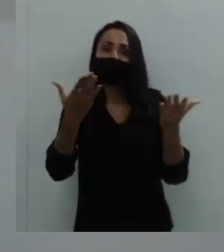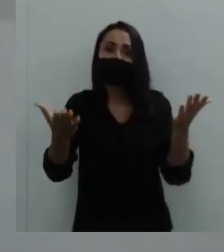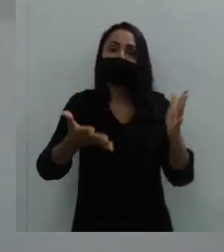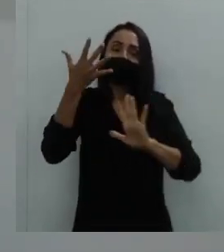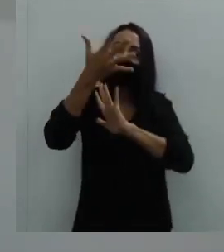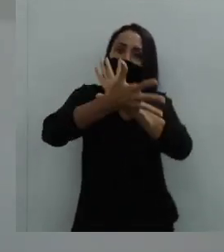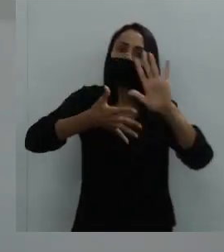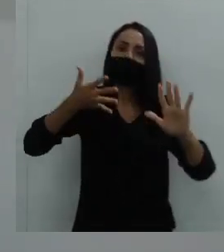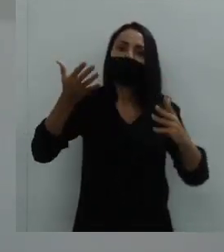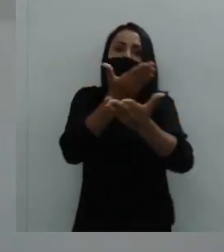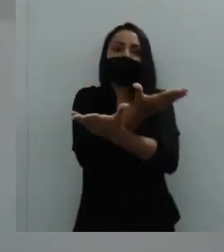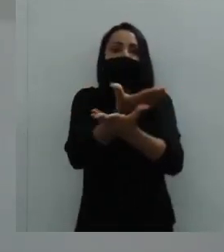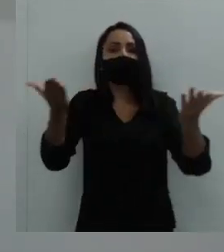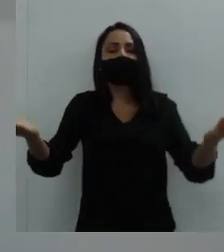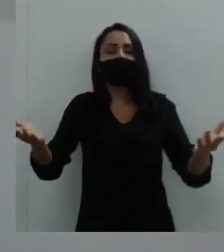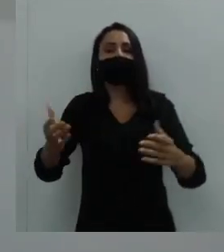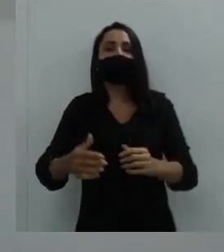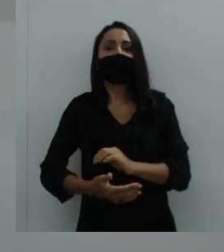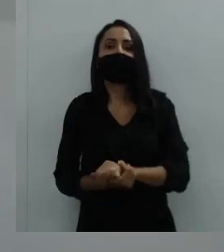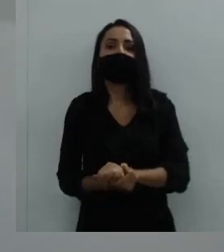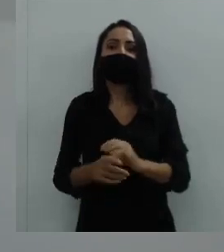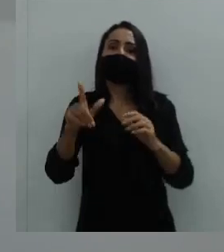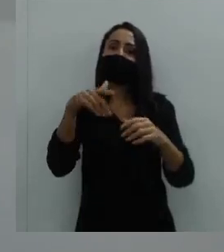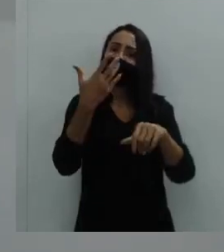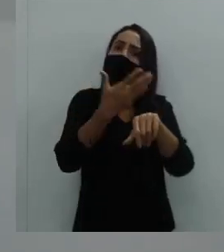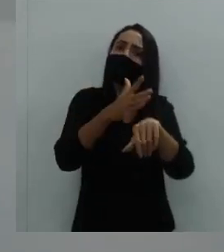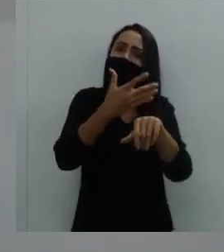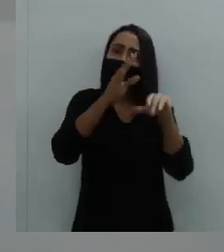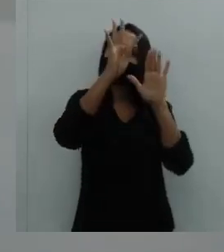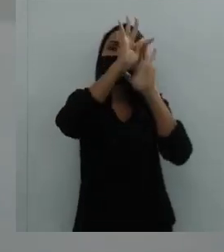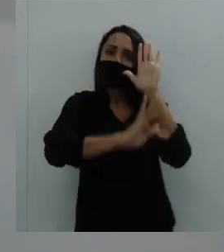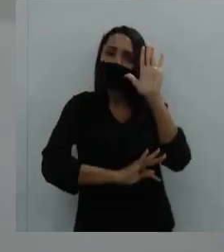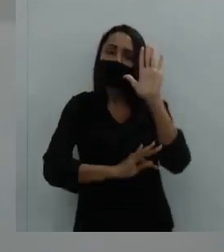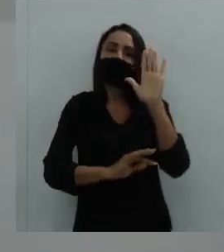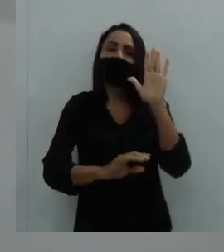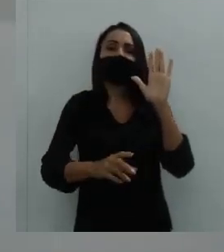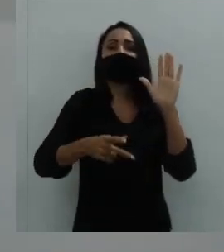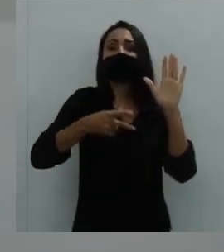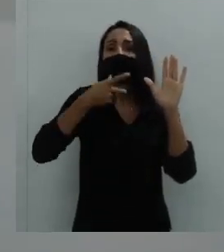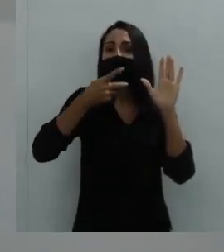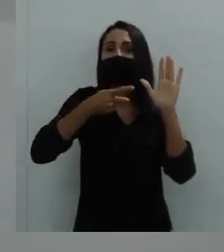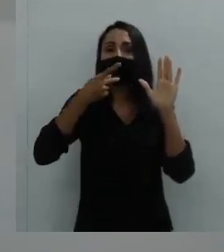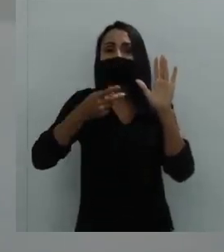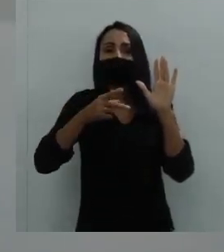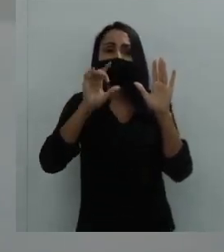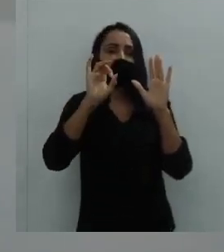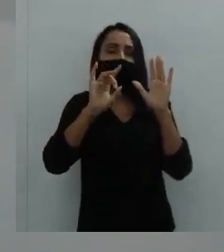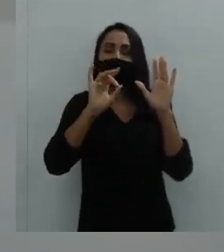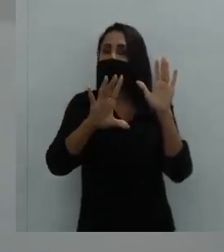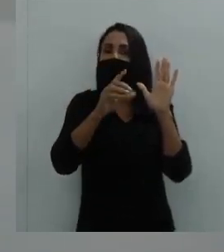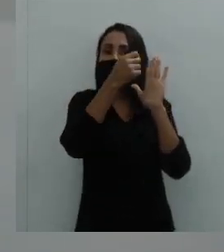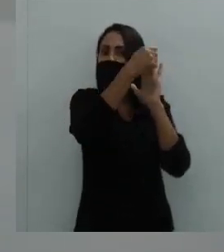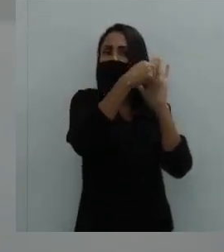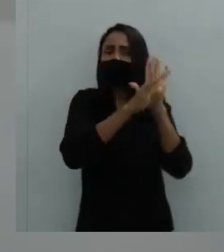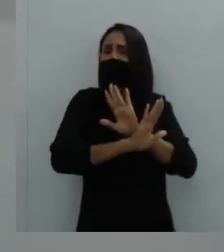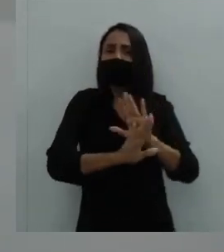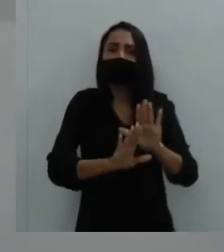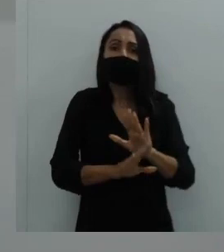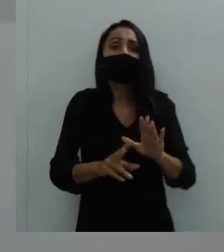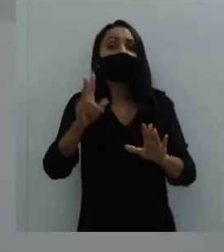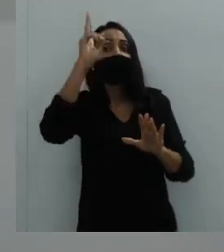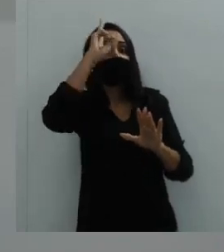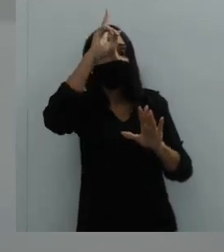todos vocês, estudantes. E vamos treinar os textos orais, não só textos escritos, certo? Então lembrar, olha,